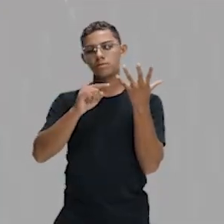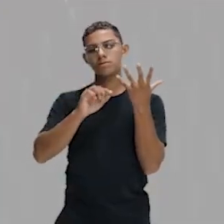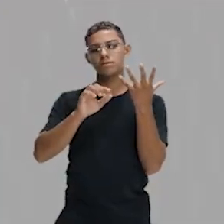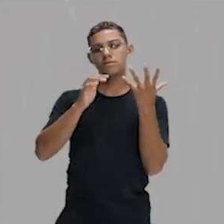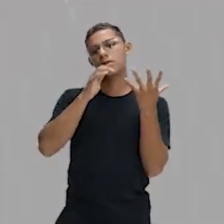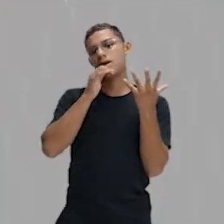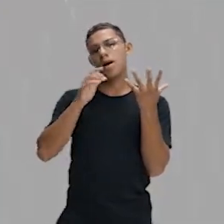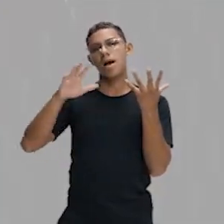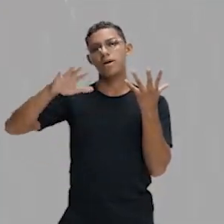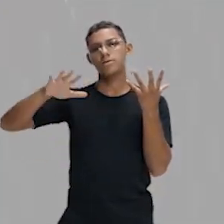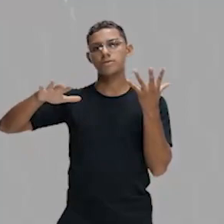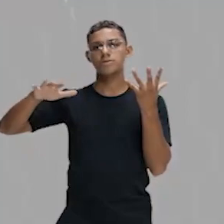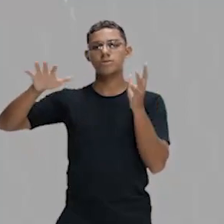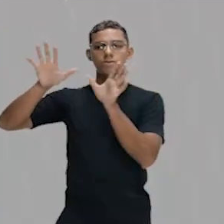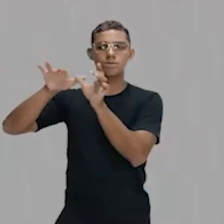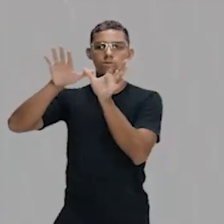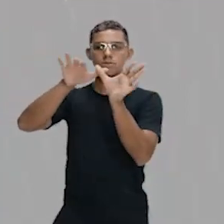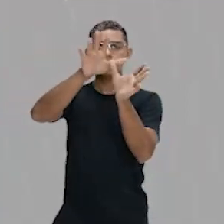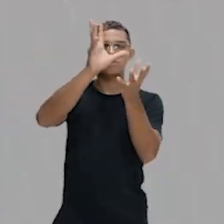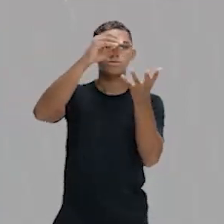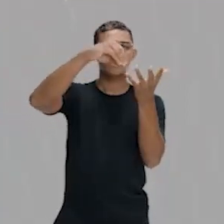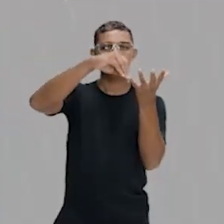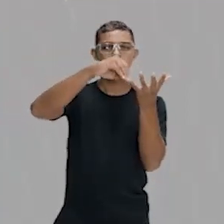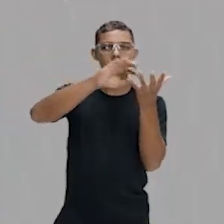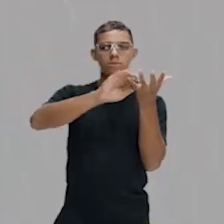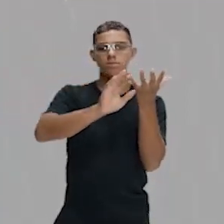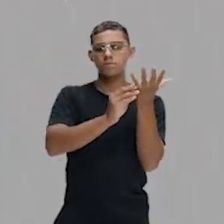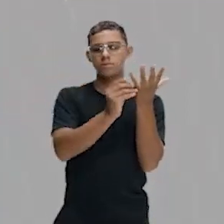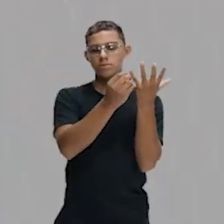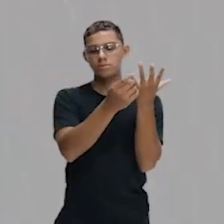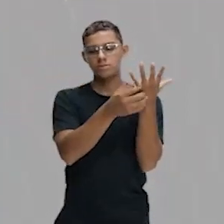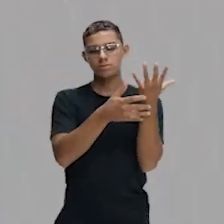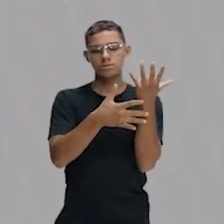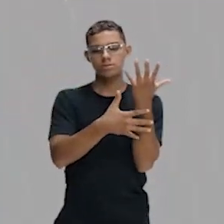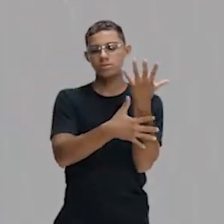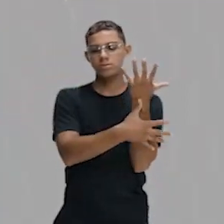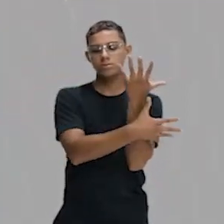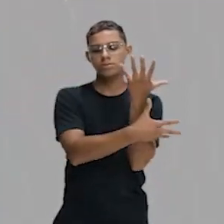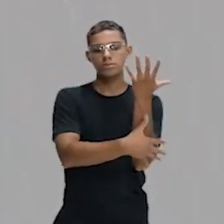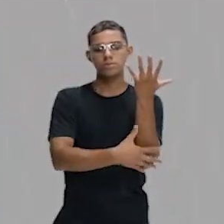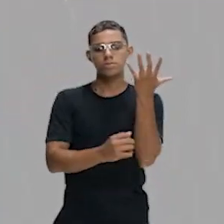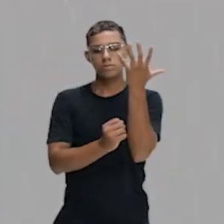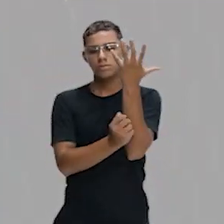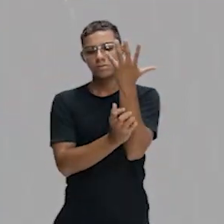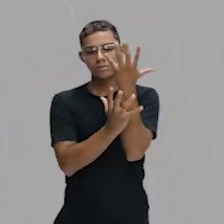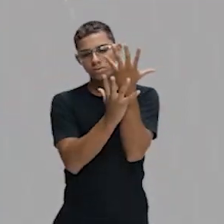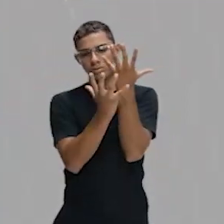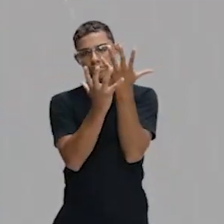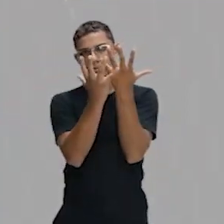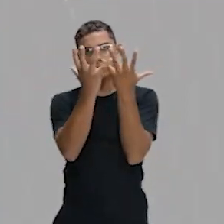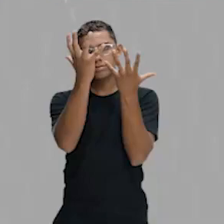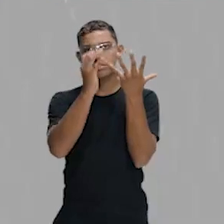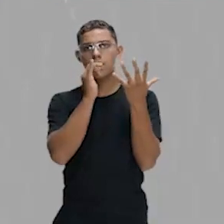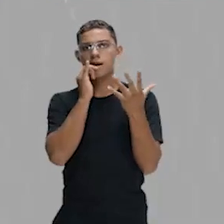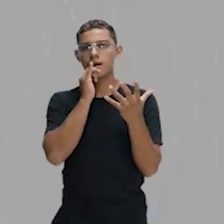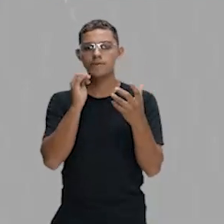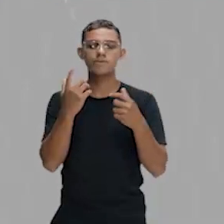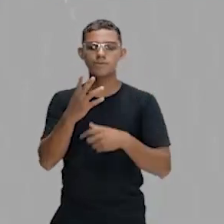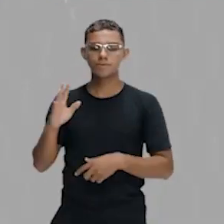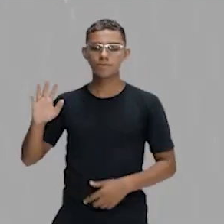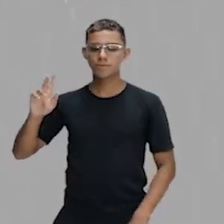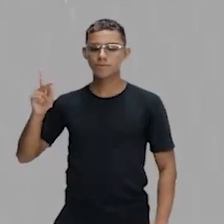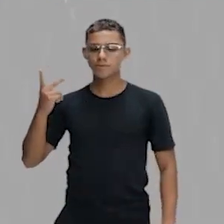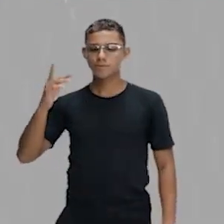pássaro pode deixar cair uma semente de uma planta, que pode ser uma bromélia. Ali uma bromélia vai nascer. E aí nós vamos ter o exemplo de